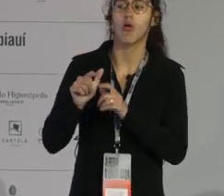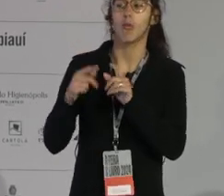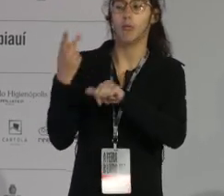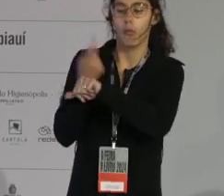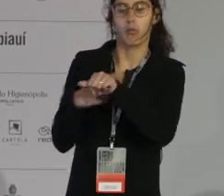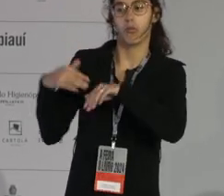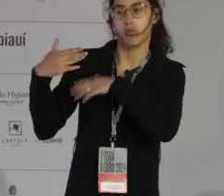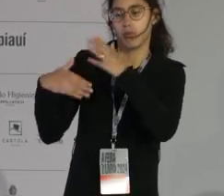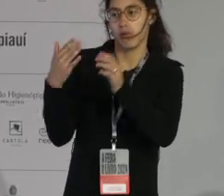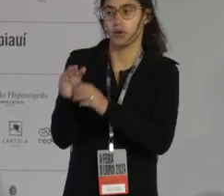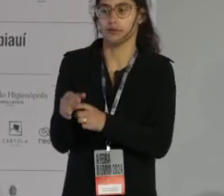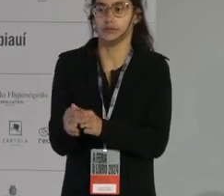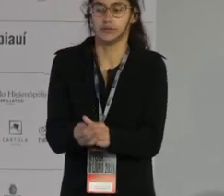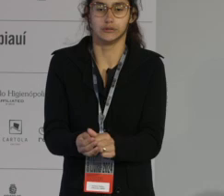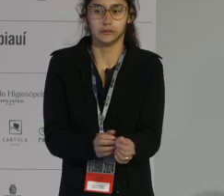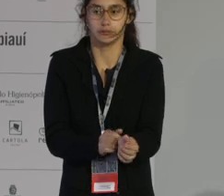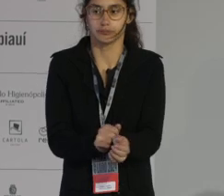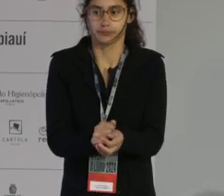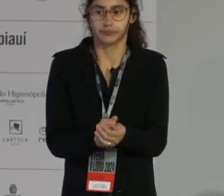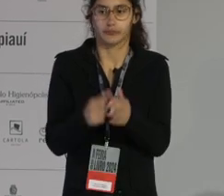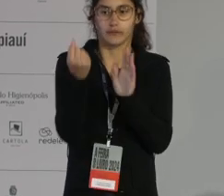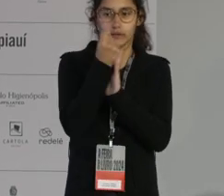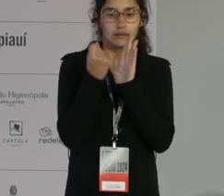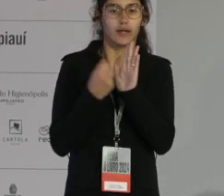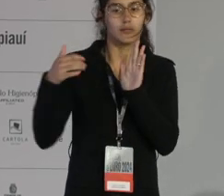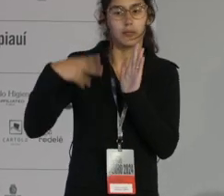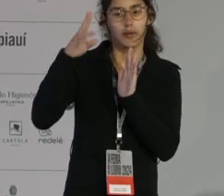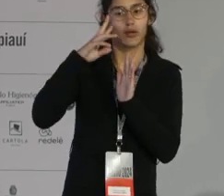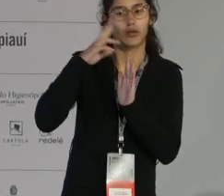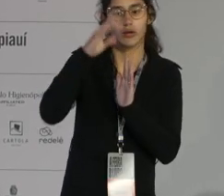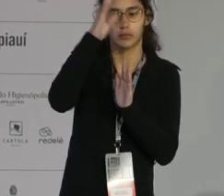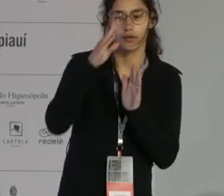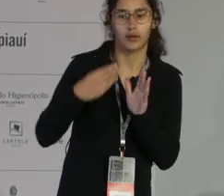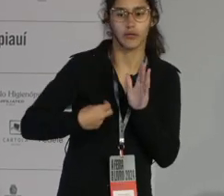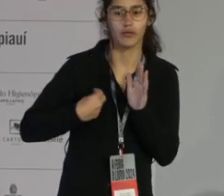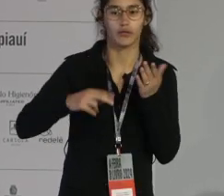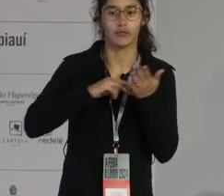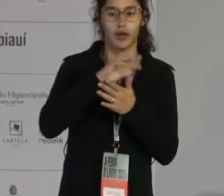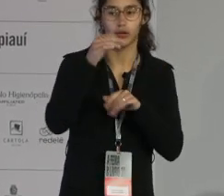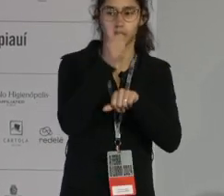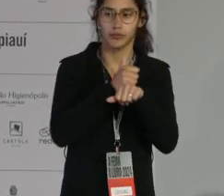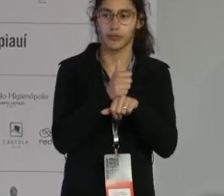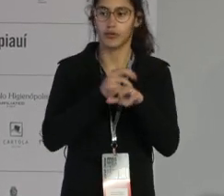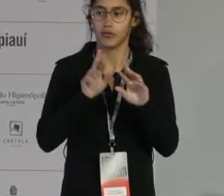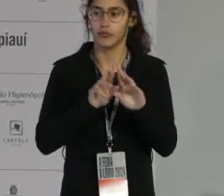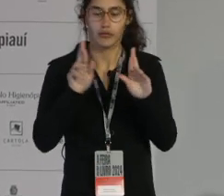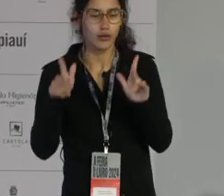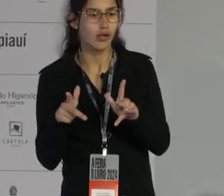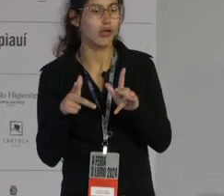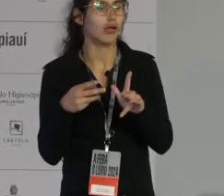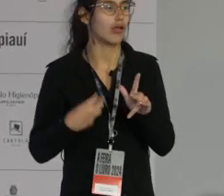atravessando os séculos de história brasileira e vivendo várias profissões